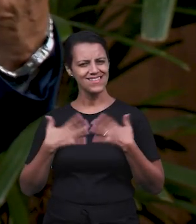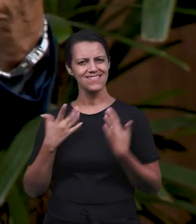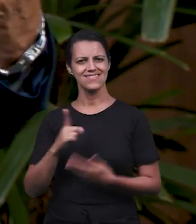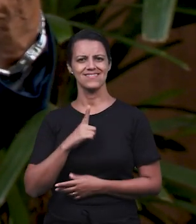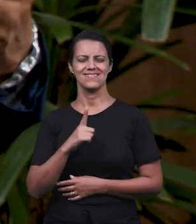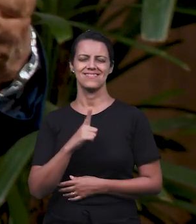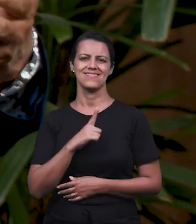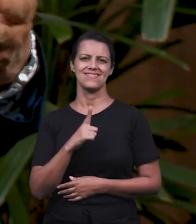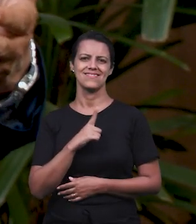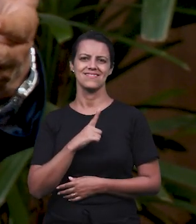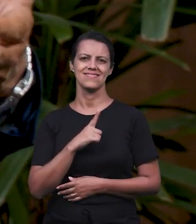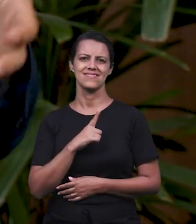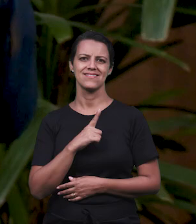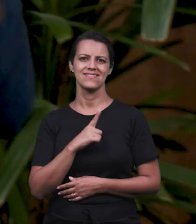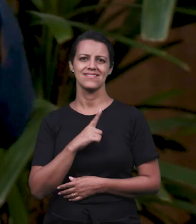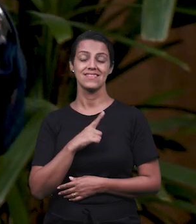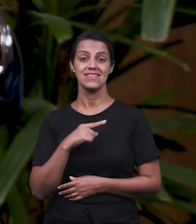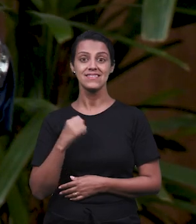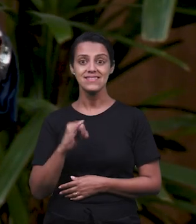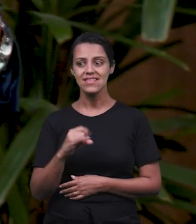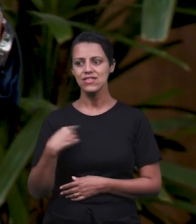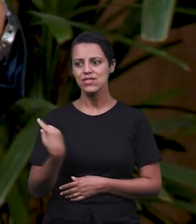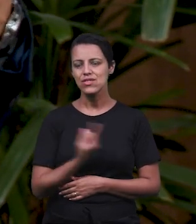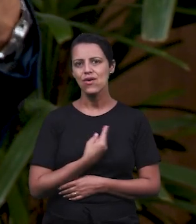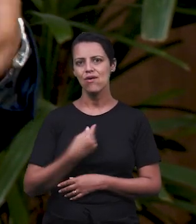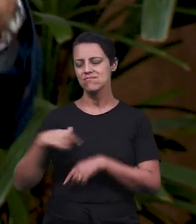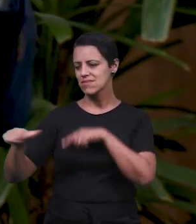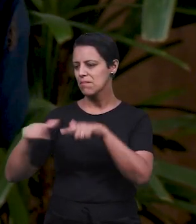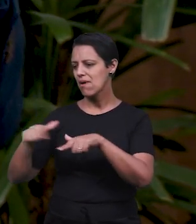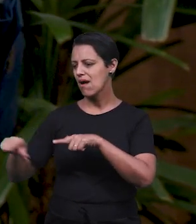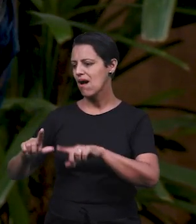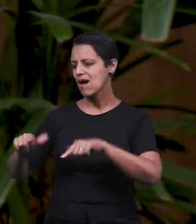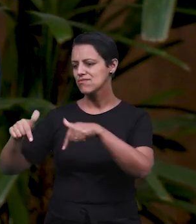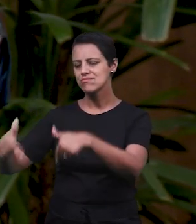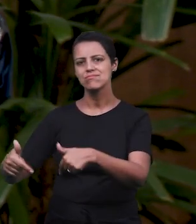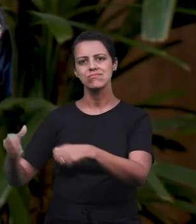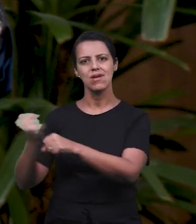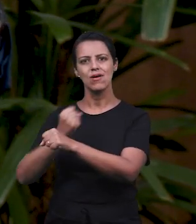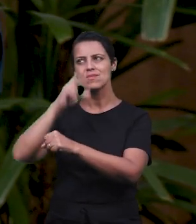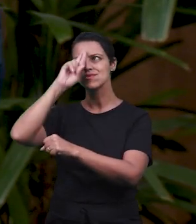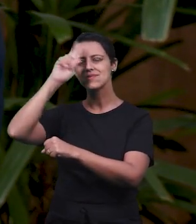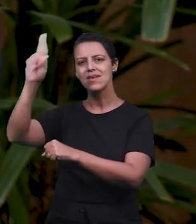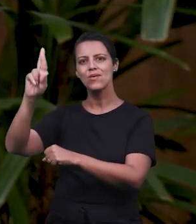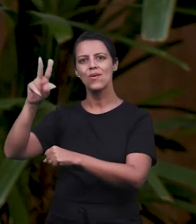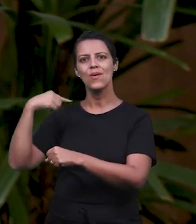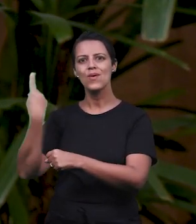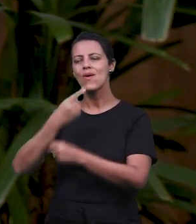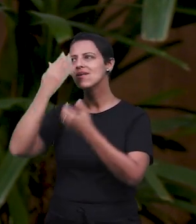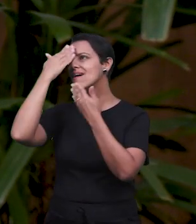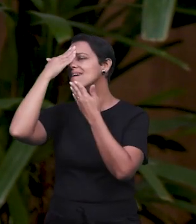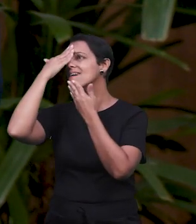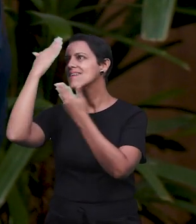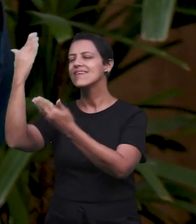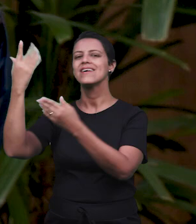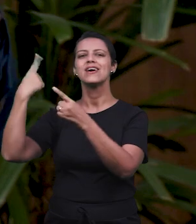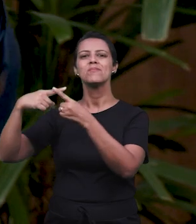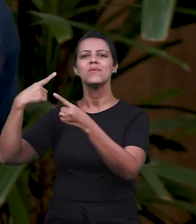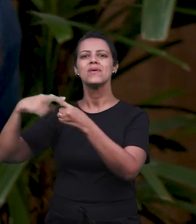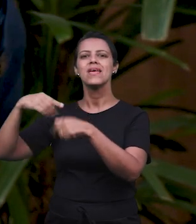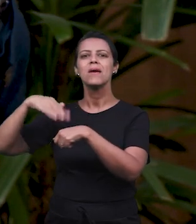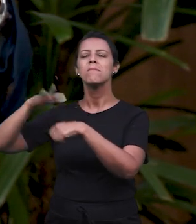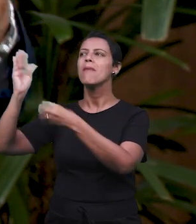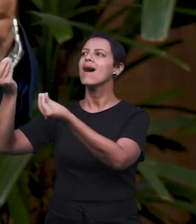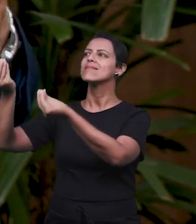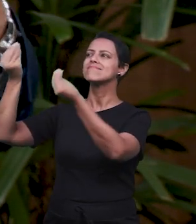Senhor, mais somos gratos ao Senhor, porque mais recebemos, né? E nos sentimos ainda